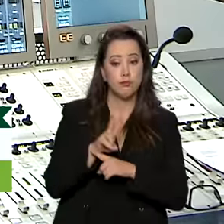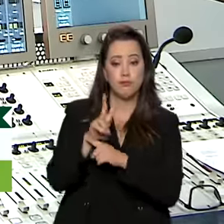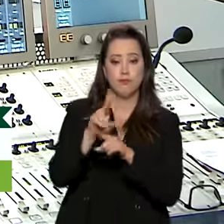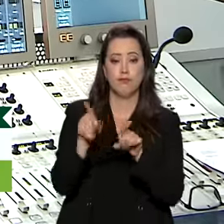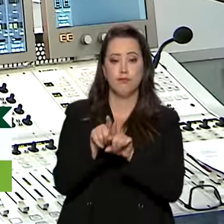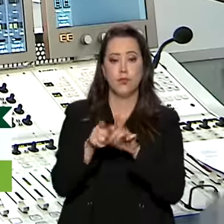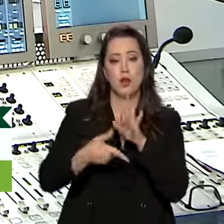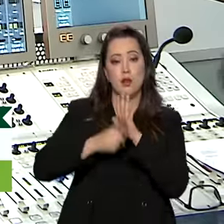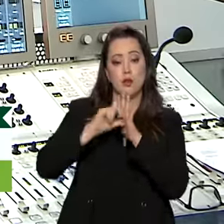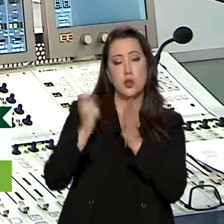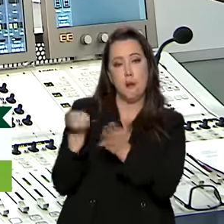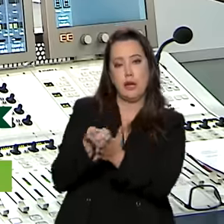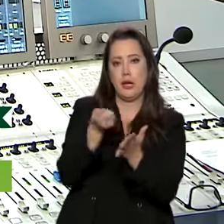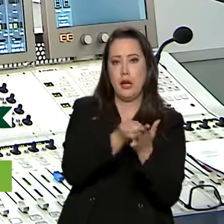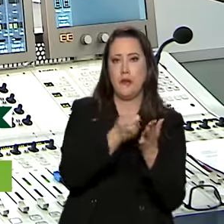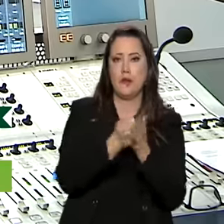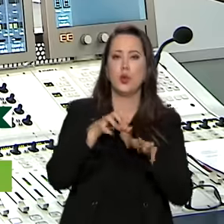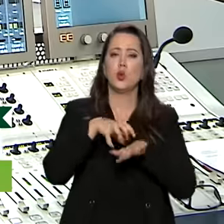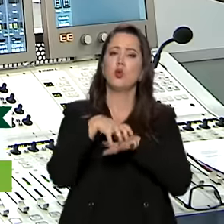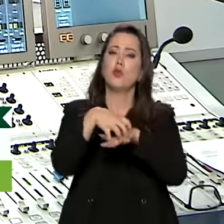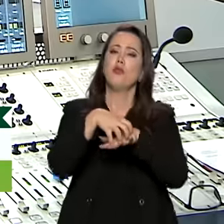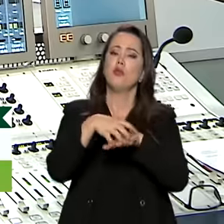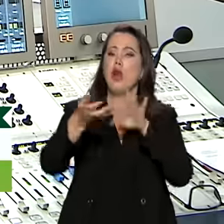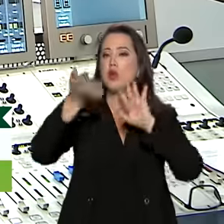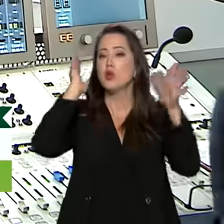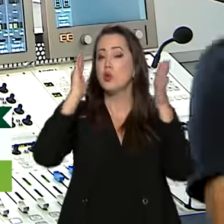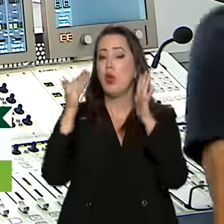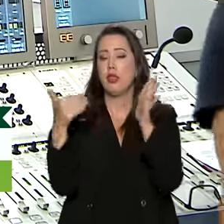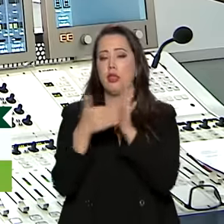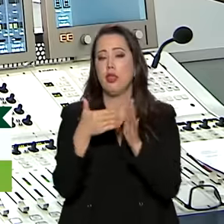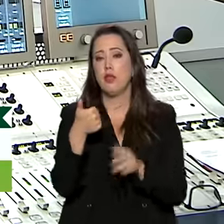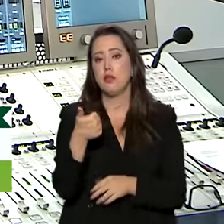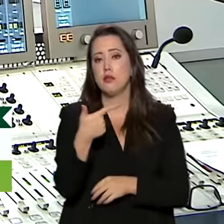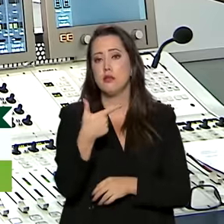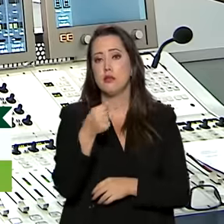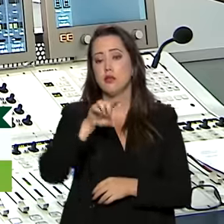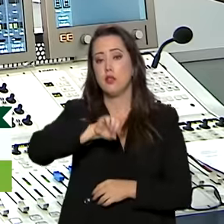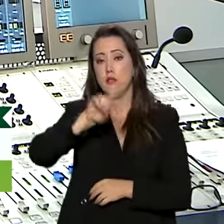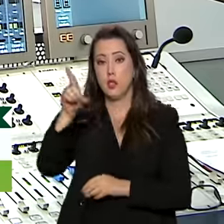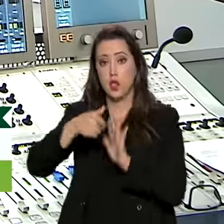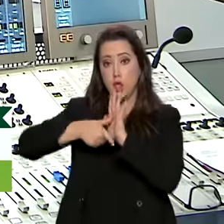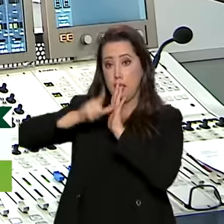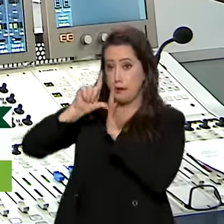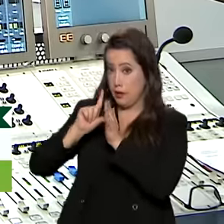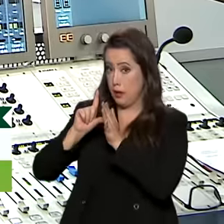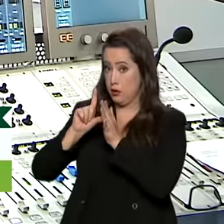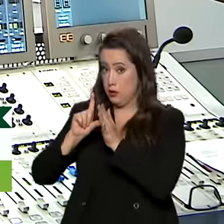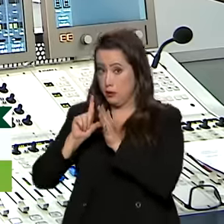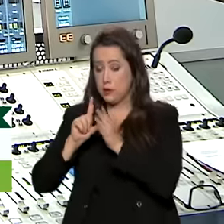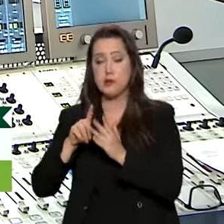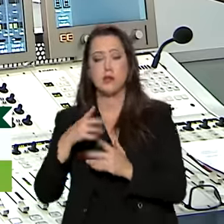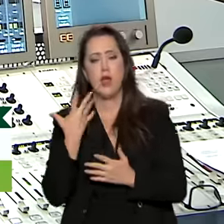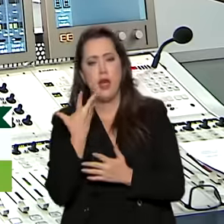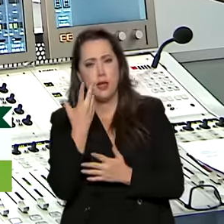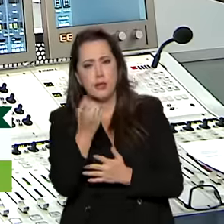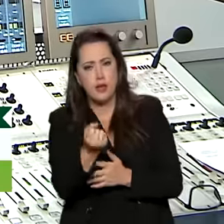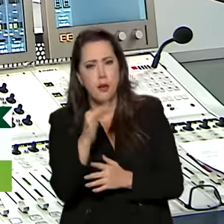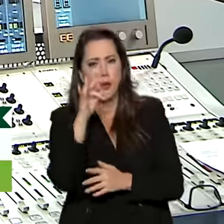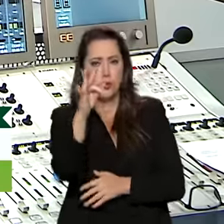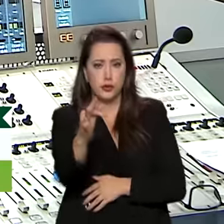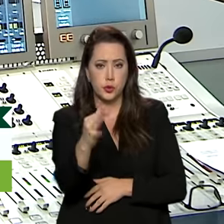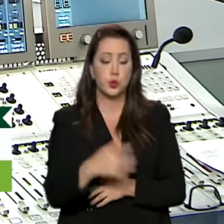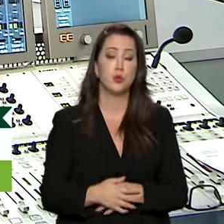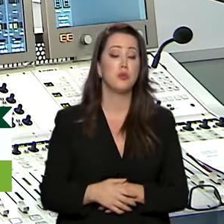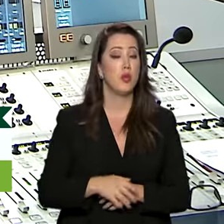Transportes antecipam custos de frete a caminhoneiros com até 120 dias de antecedência a linha de crédito tem taxa de juros